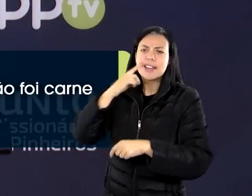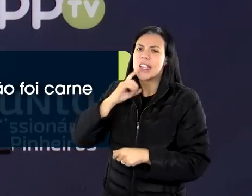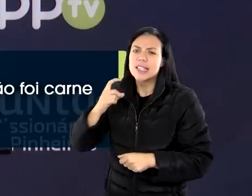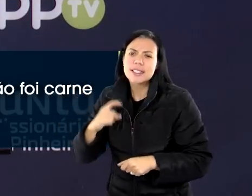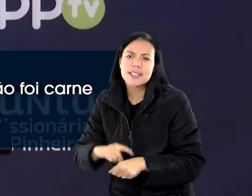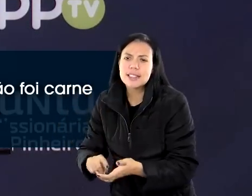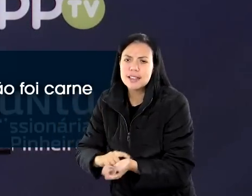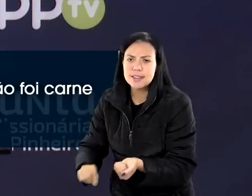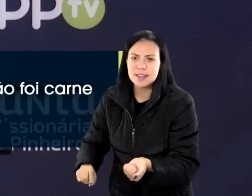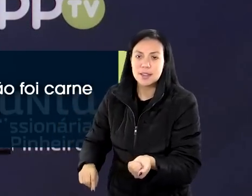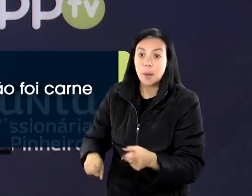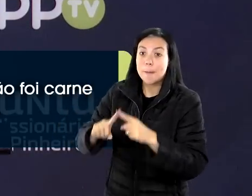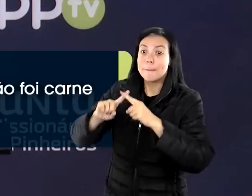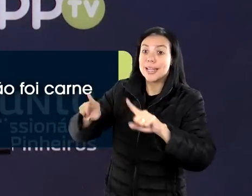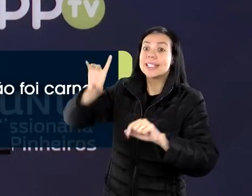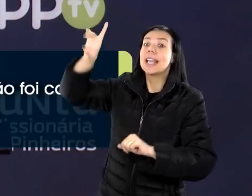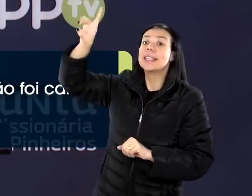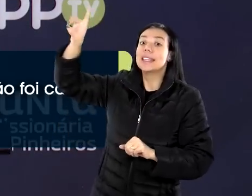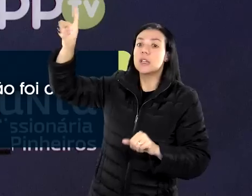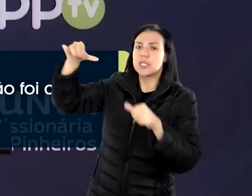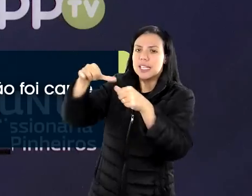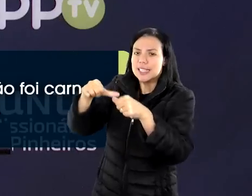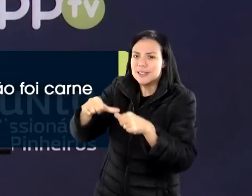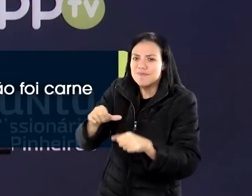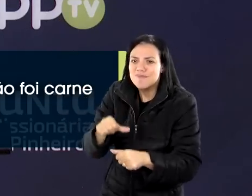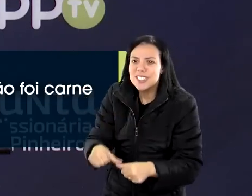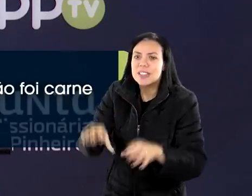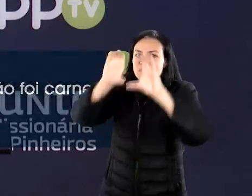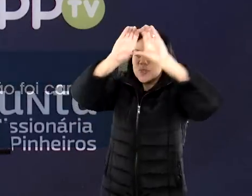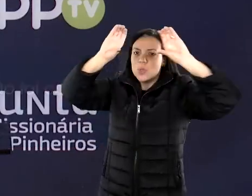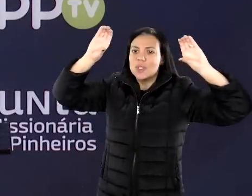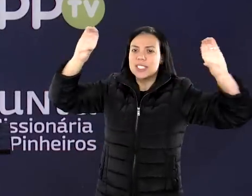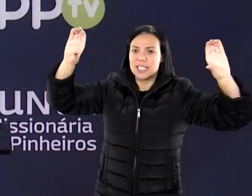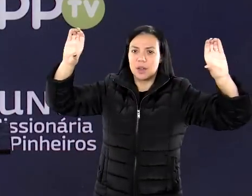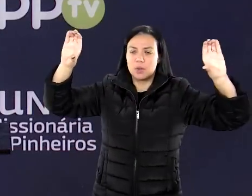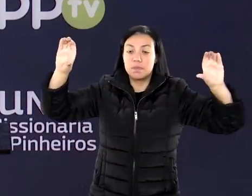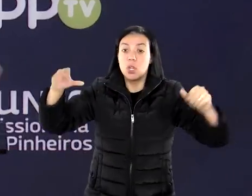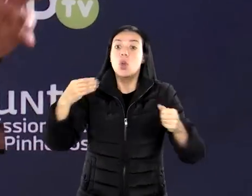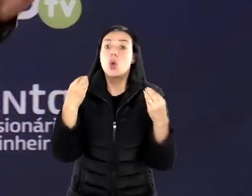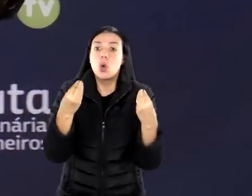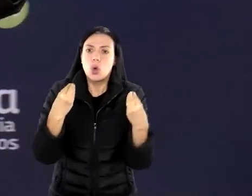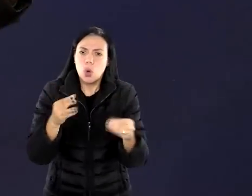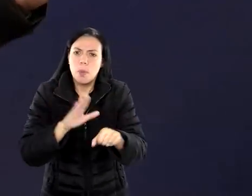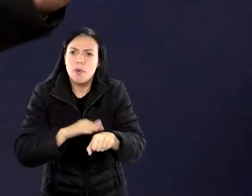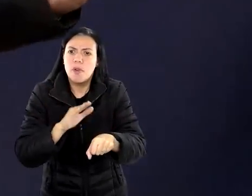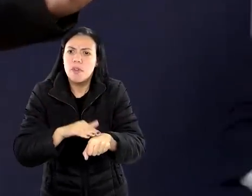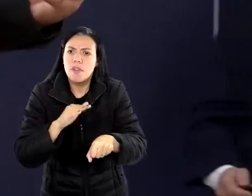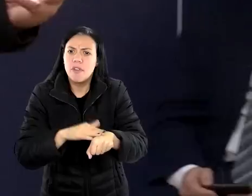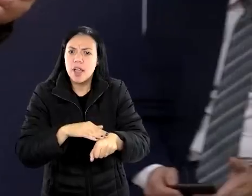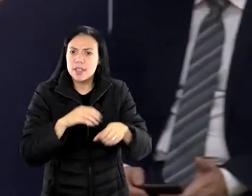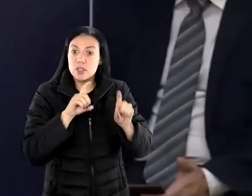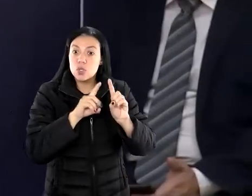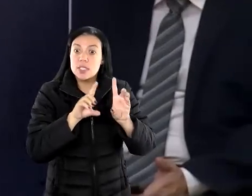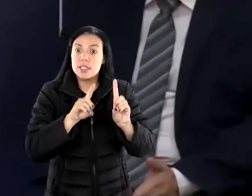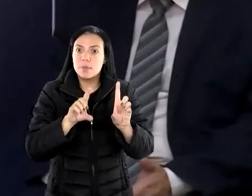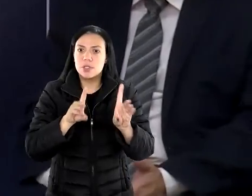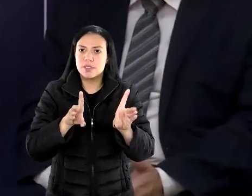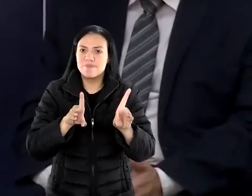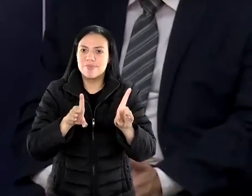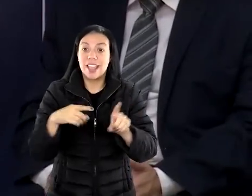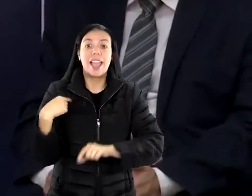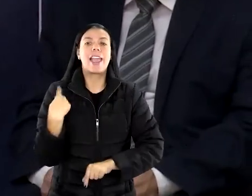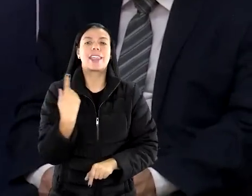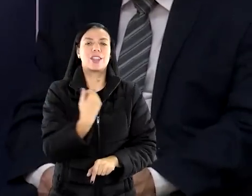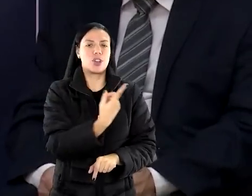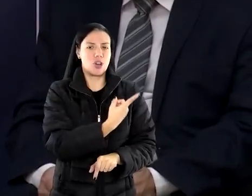revelaram, mas meu Pai que está no... Então, como é que se faz um discípulo? Como é que se torna um discípulo de Jesus? É quando nós